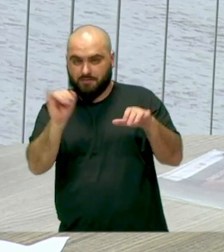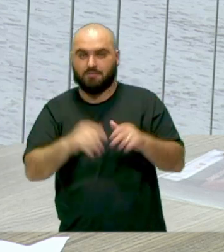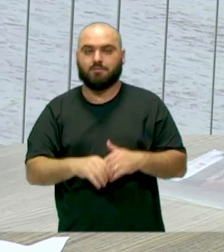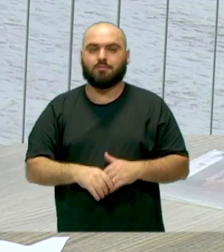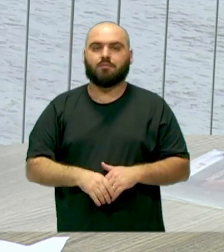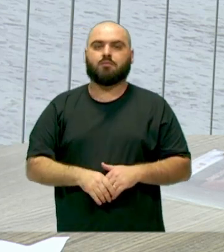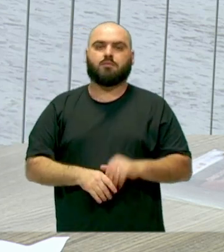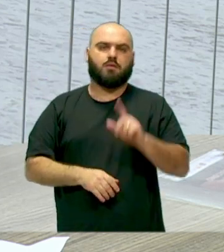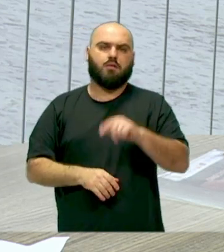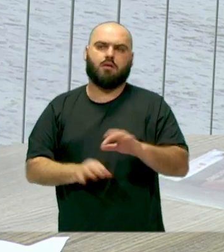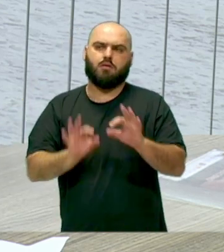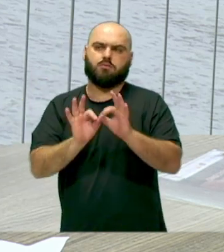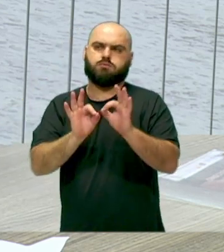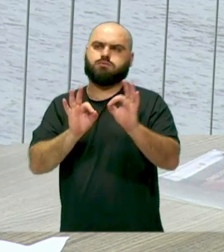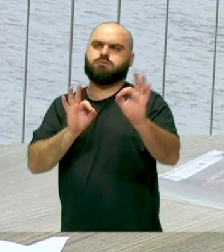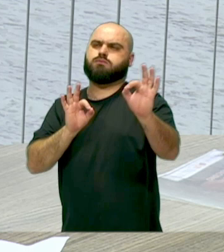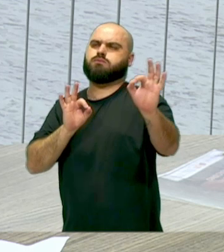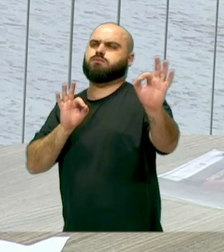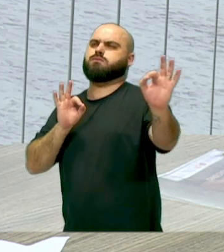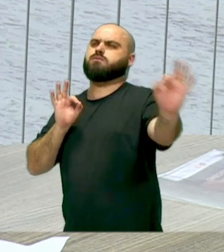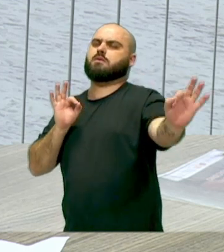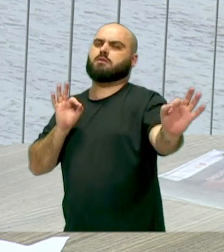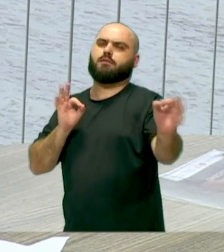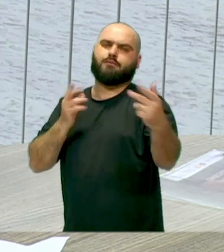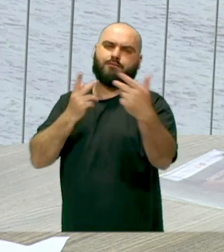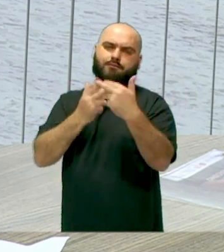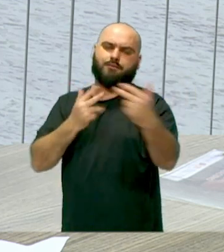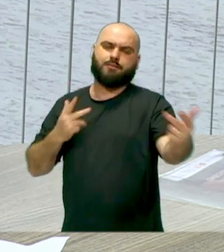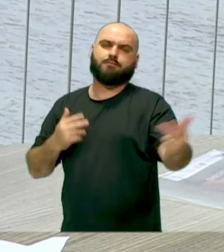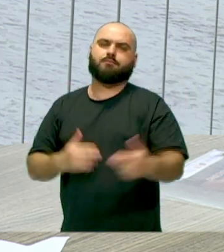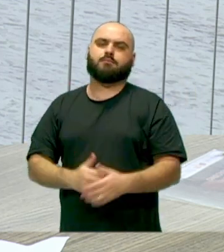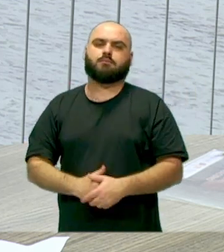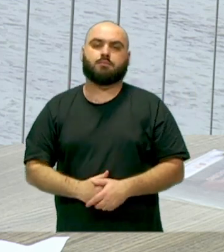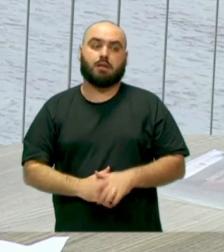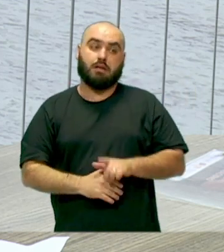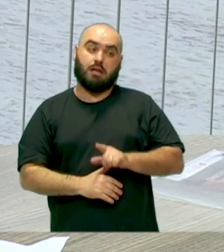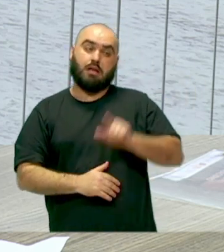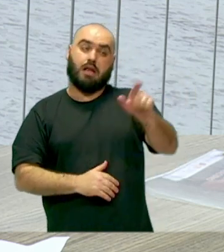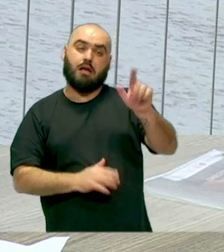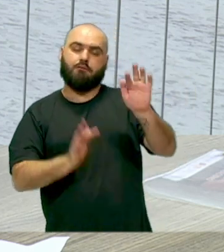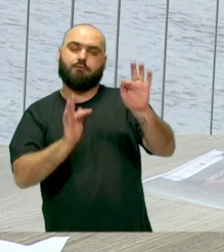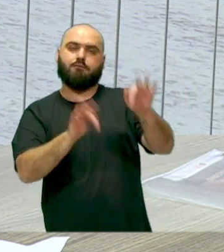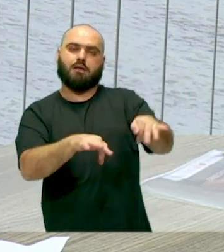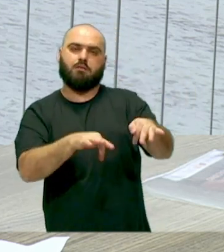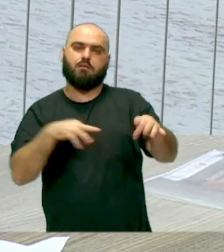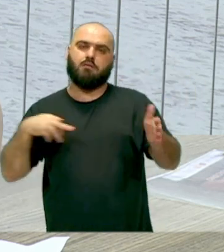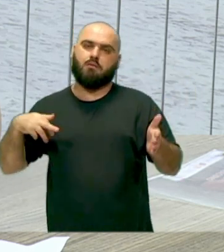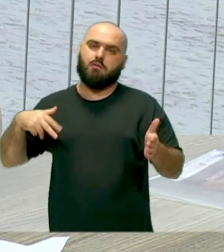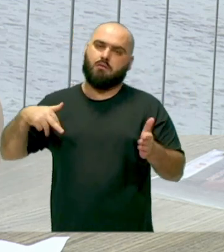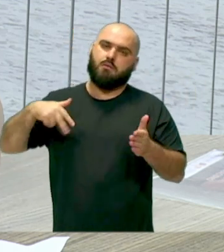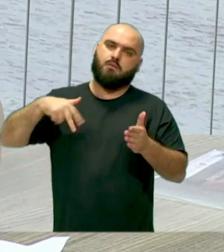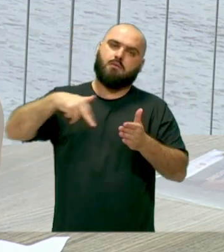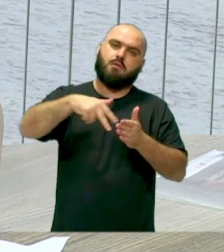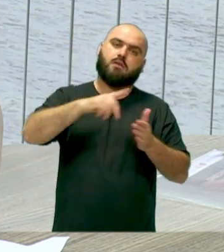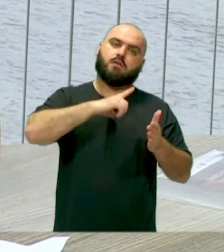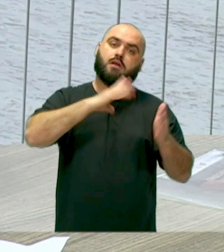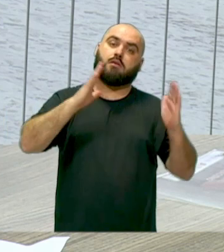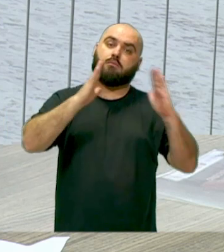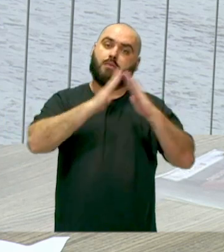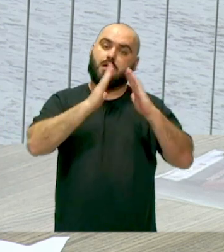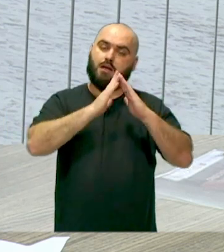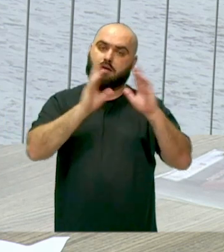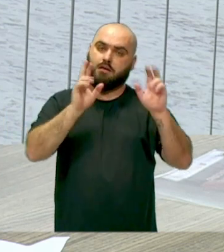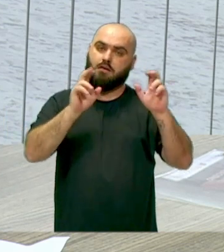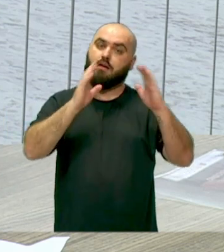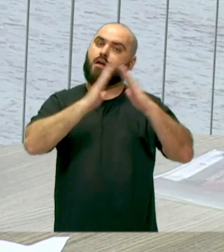Ele é enorme, ele vai tipo mar adentro. E lá no final tinha uma casa,